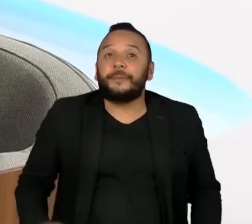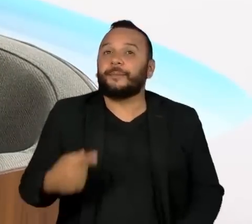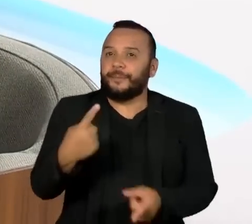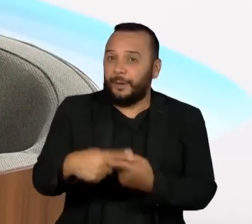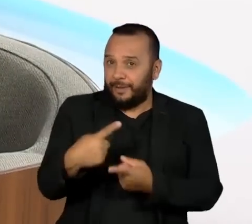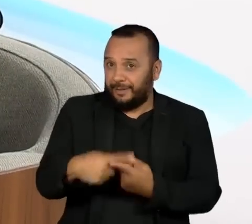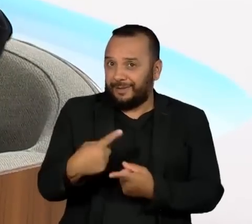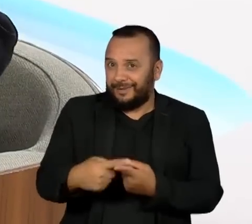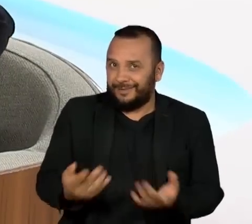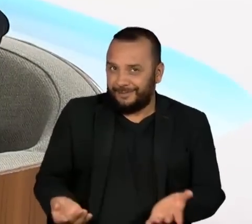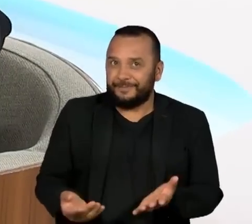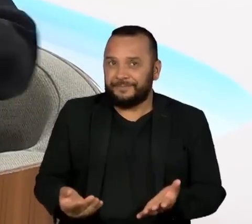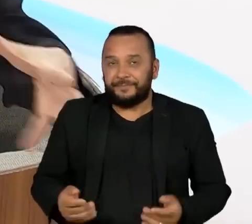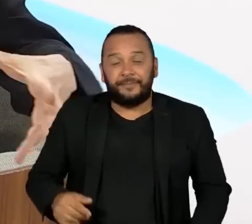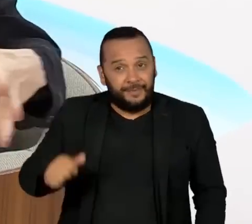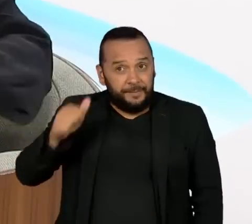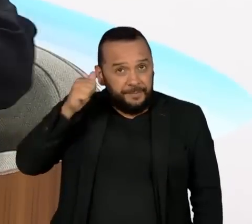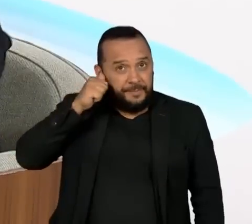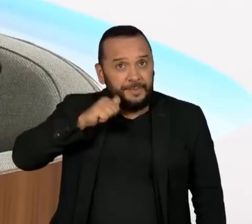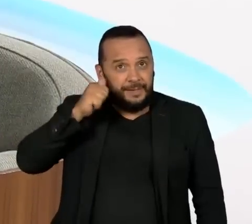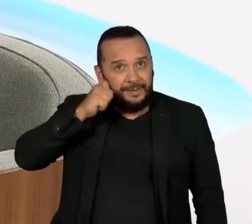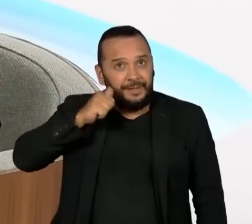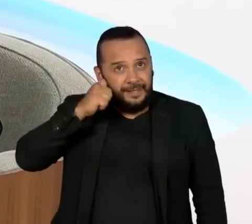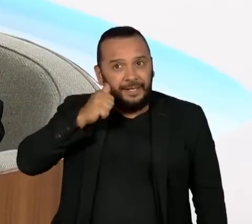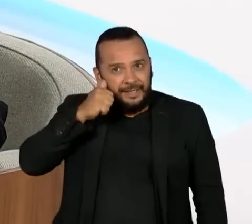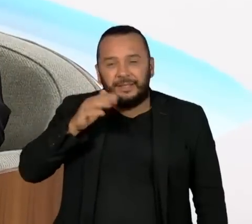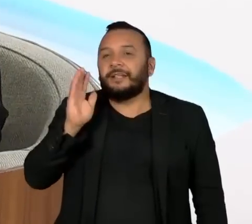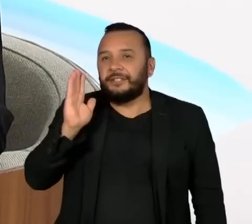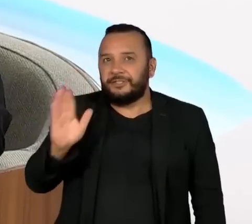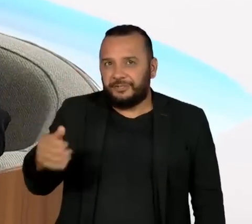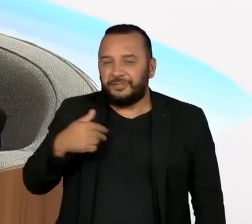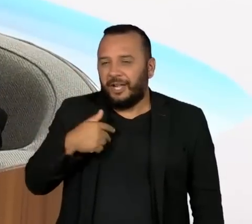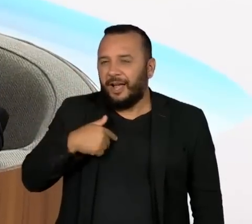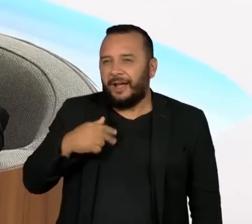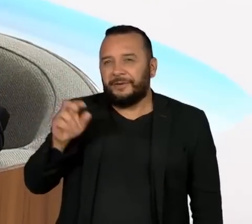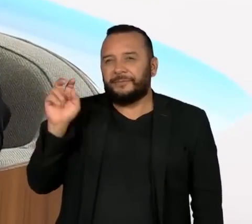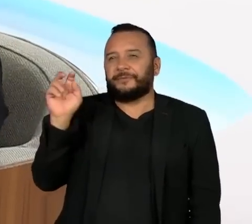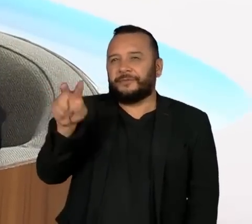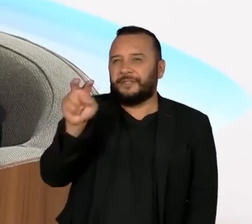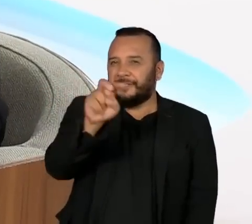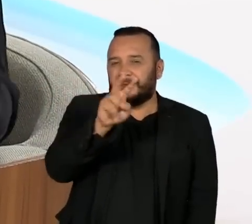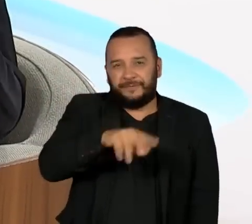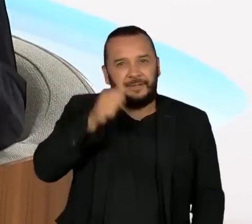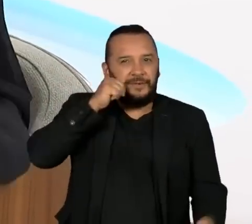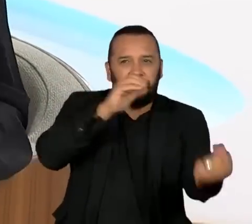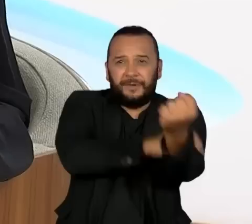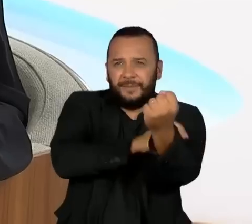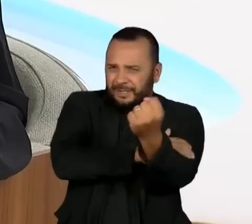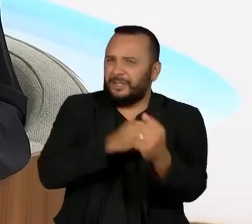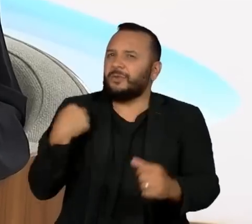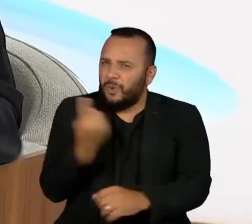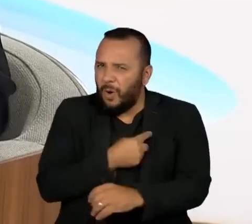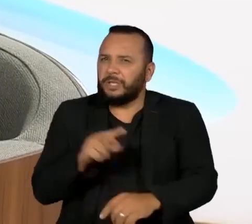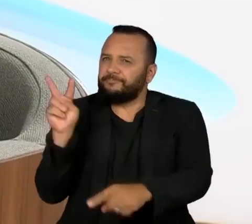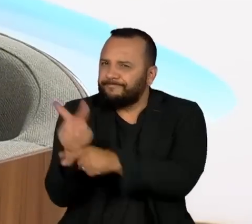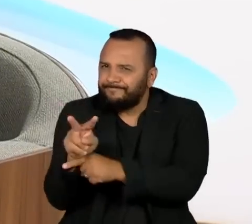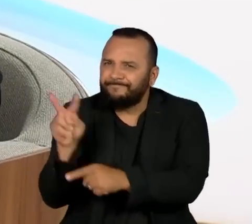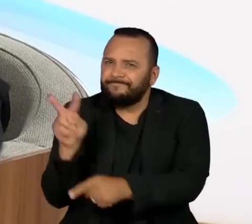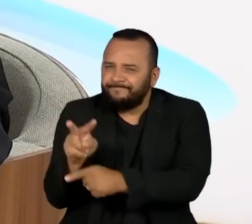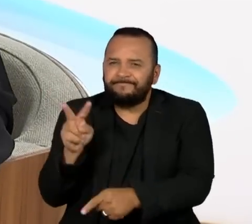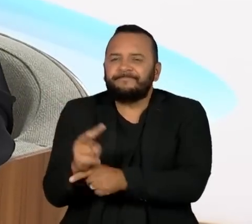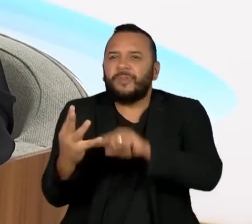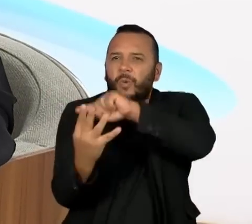a subida, assim, com elas no ginásio. E criamos 4 meninos nesse